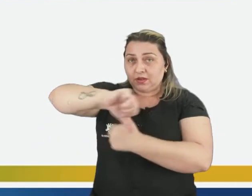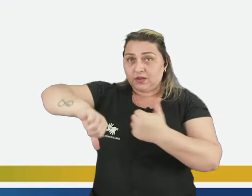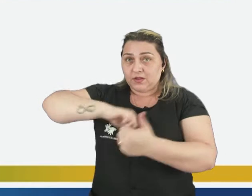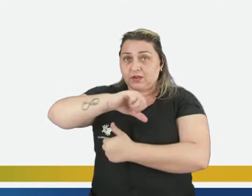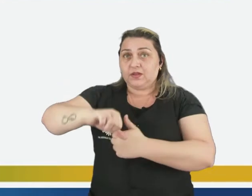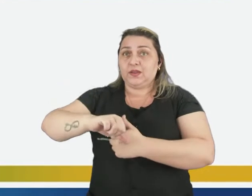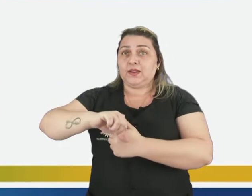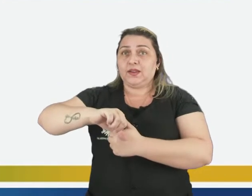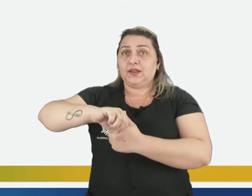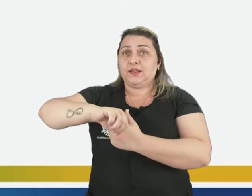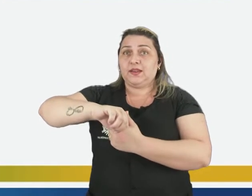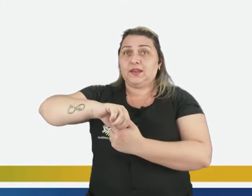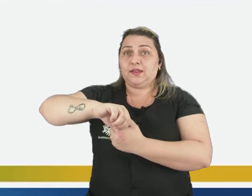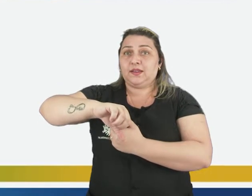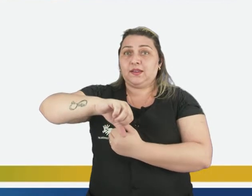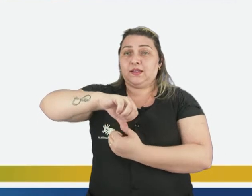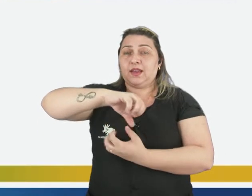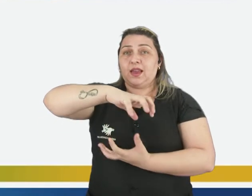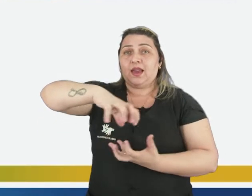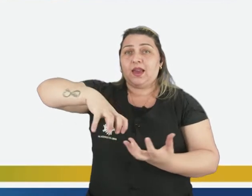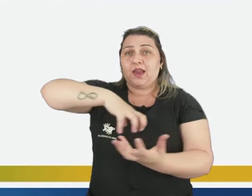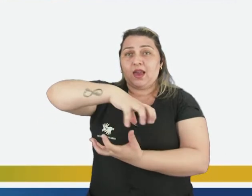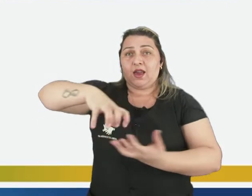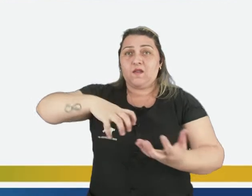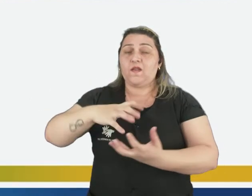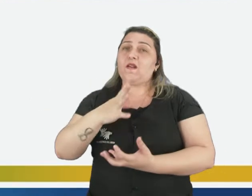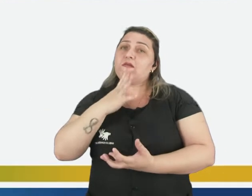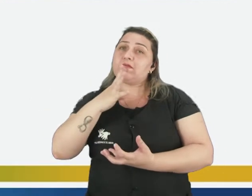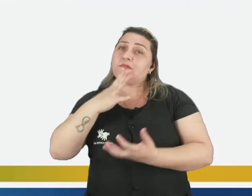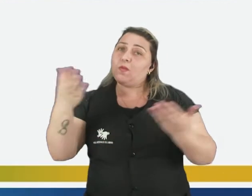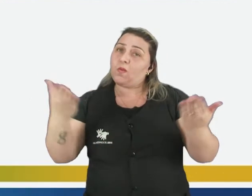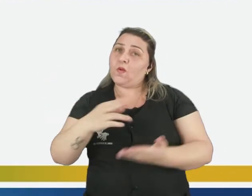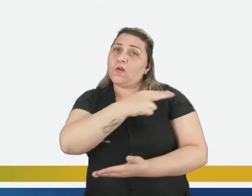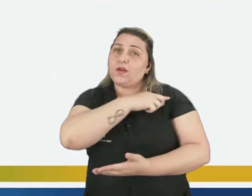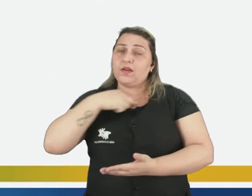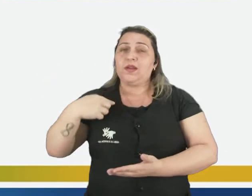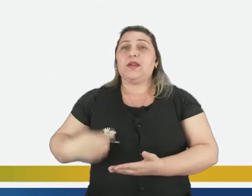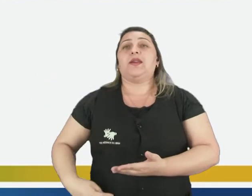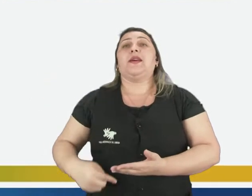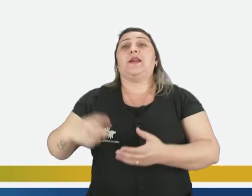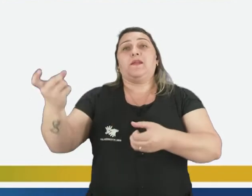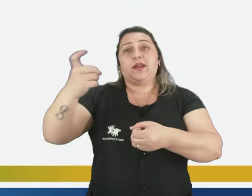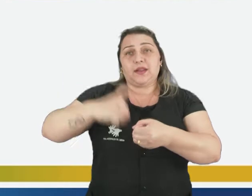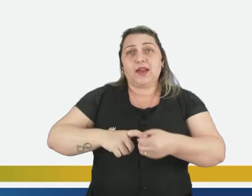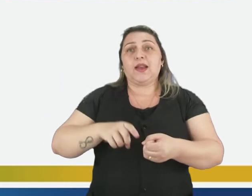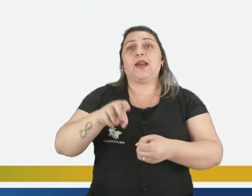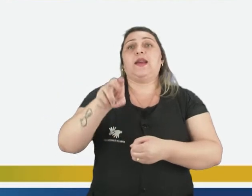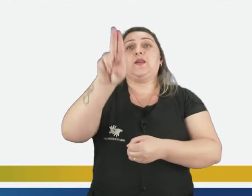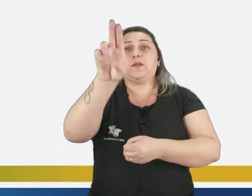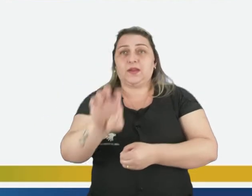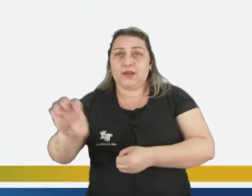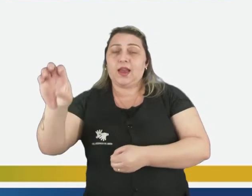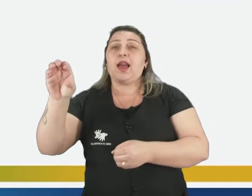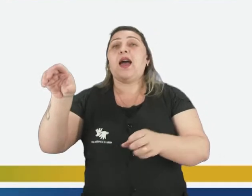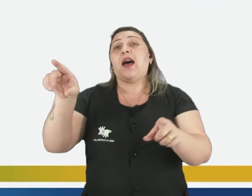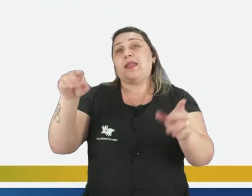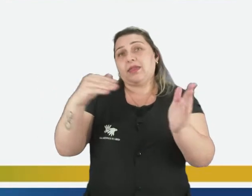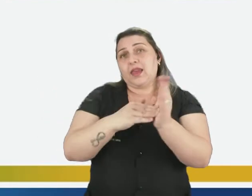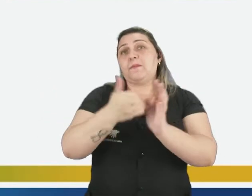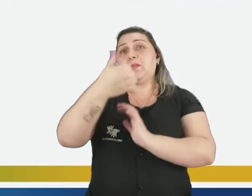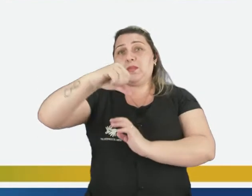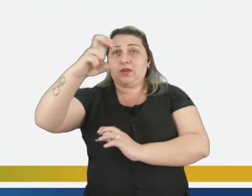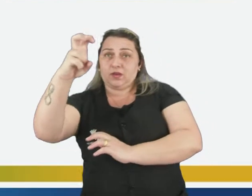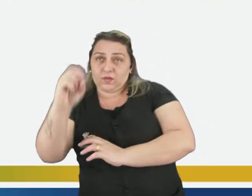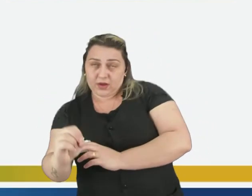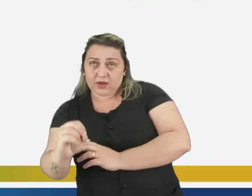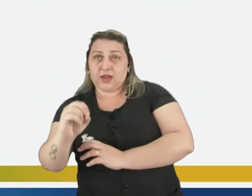Essa revolução do que conhecemos hoje da China. Então, ela foi aliada da antiga União Soviética até a década de 1950.